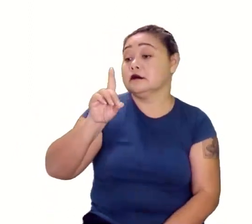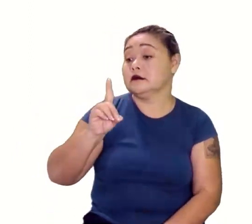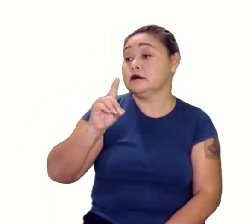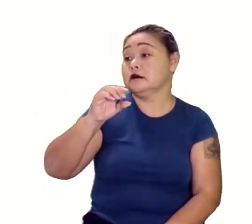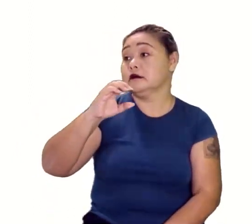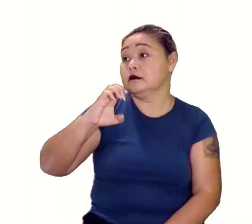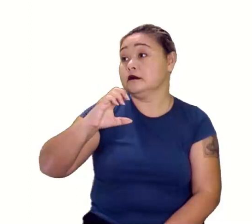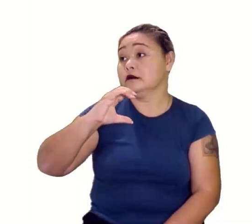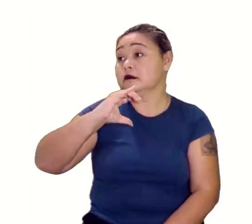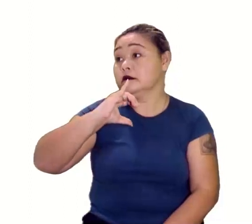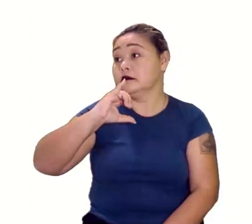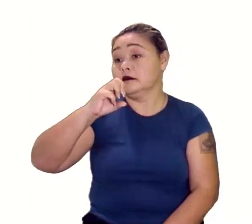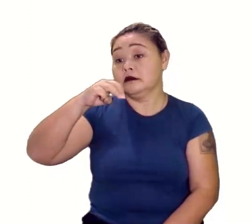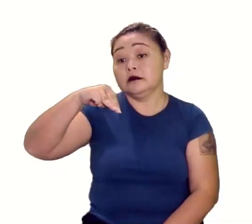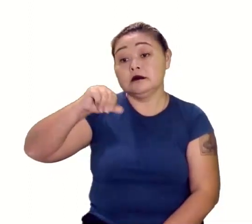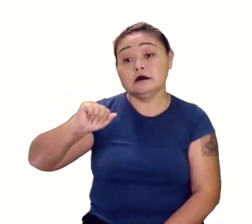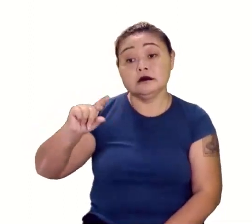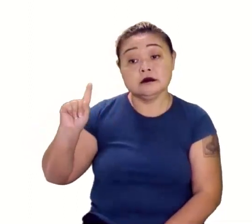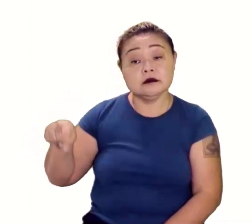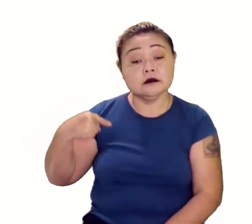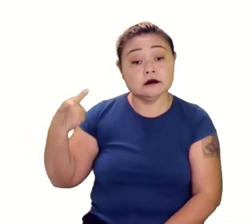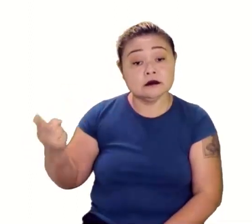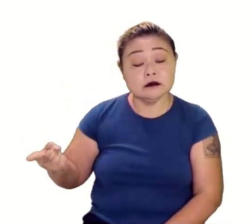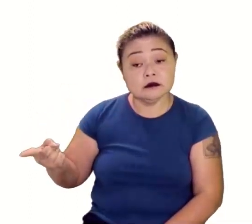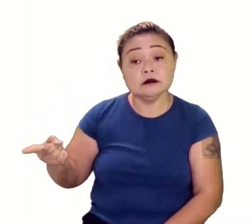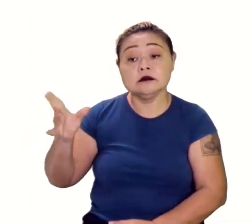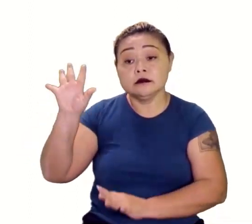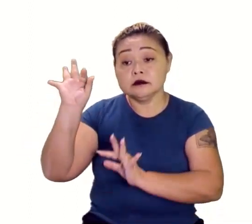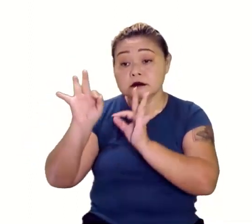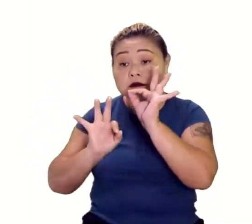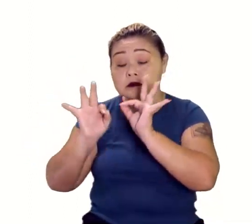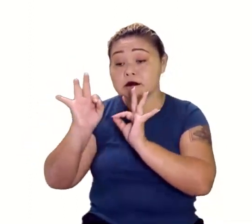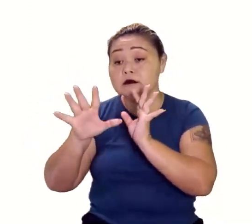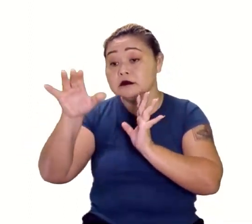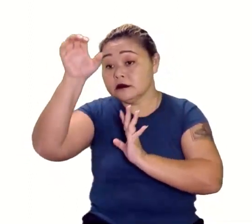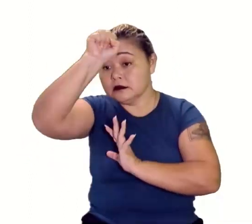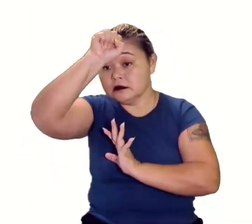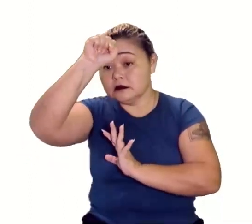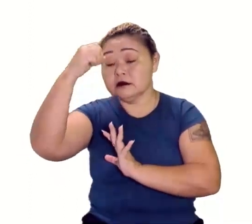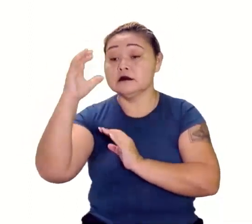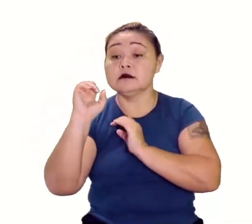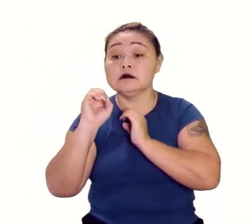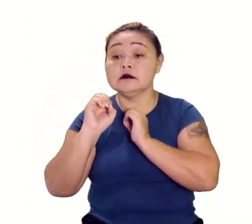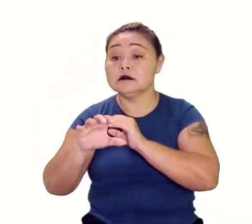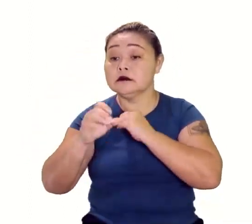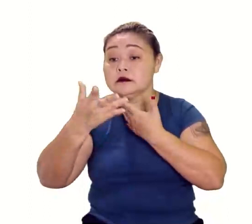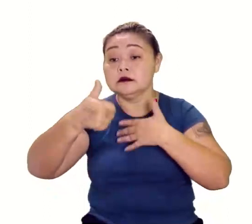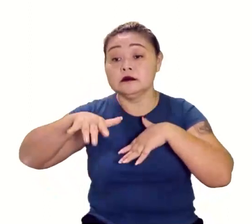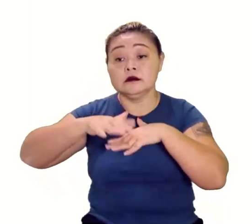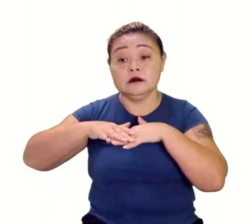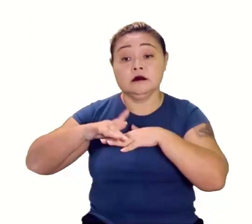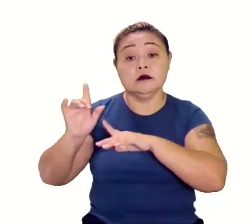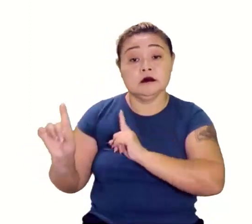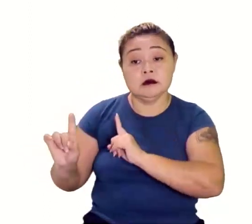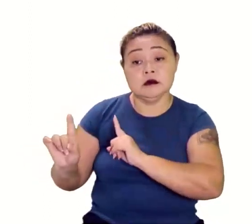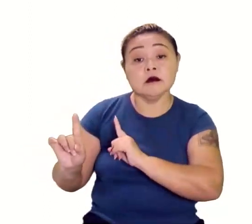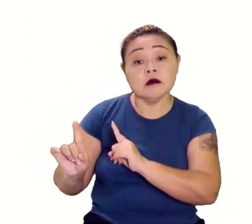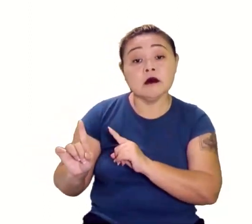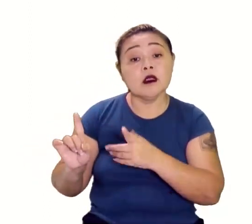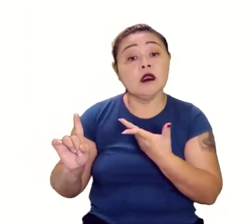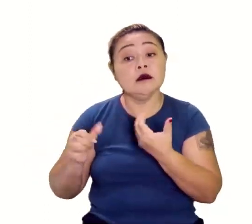Raiz décima. Então, isso faz parte do esquema de aprendizagem da educação matemática,